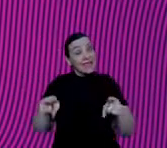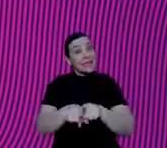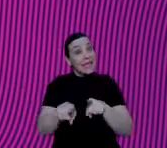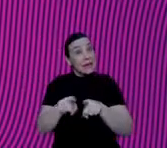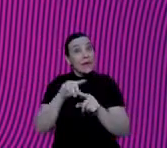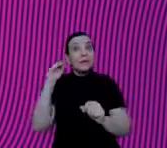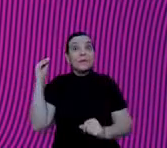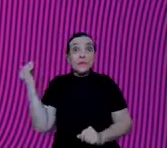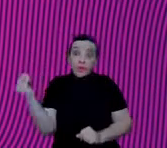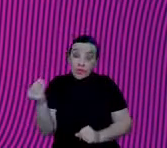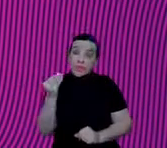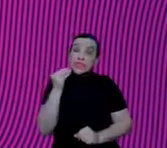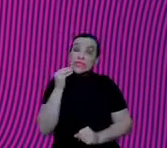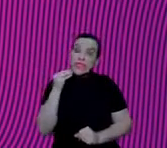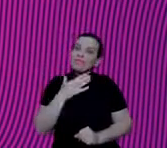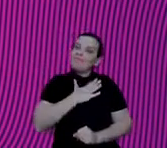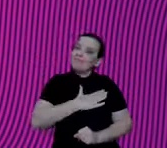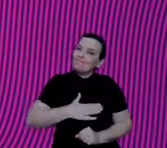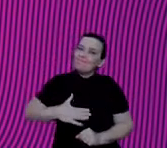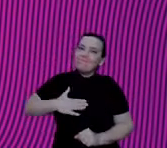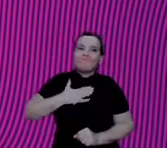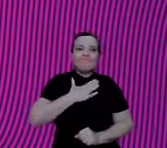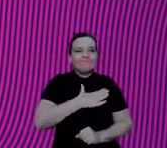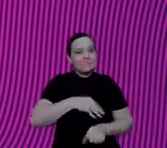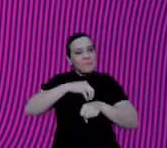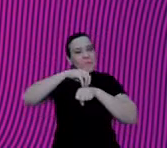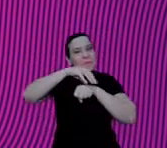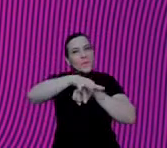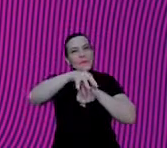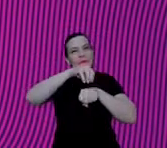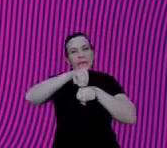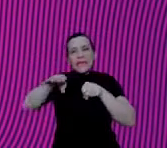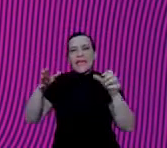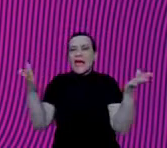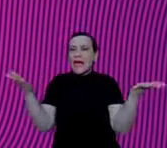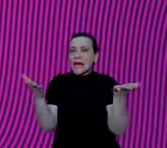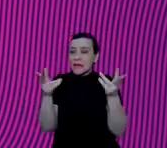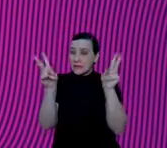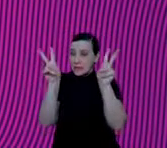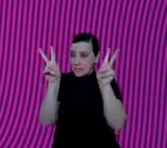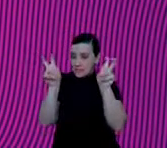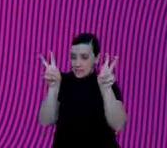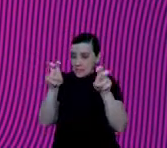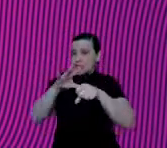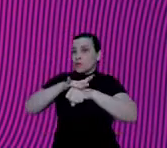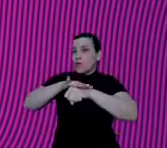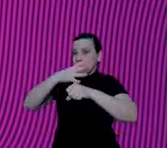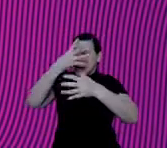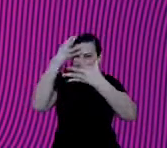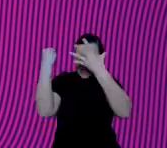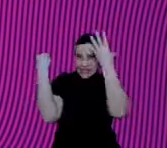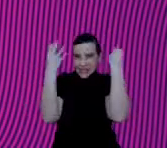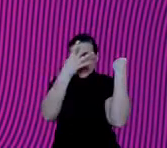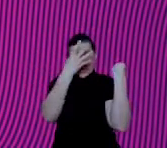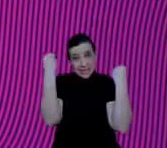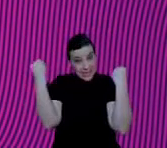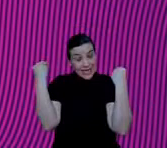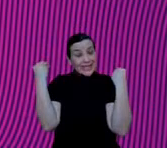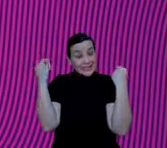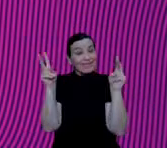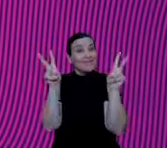a honra de poder moderar essa sessão sobre doença de Parkinson, falando de um assunto tão importante ao lado